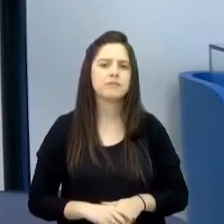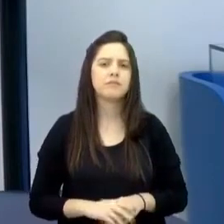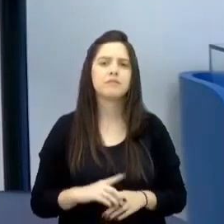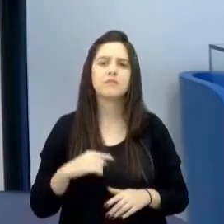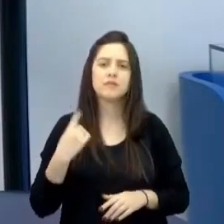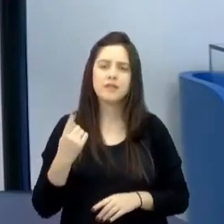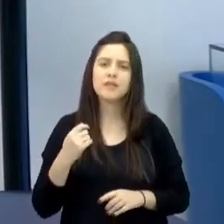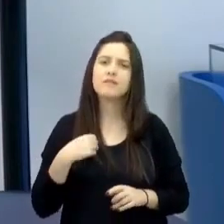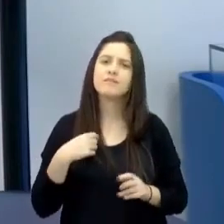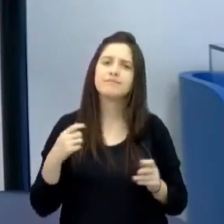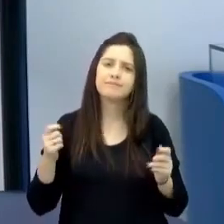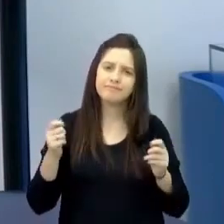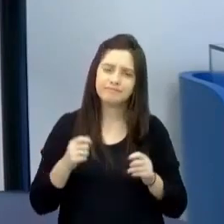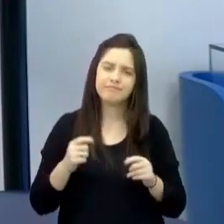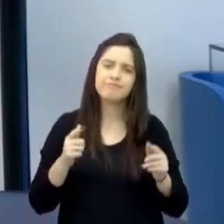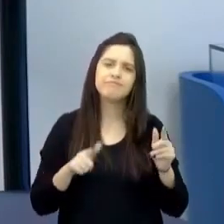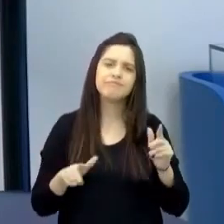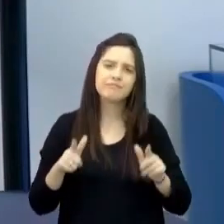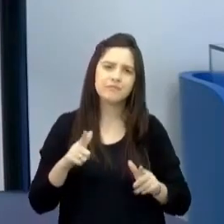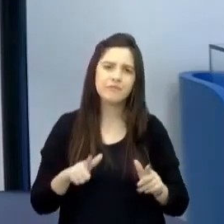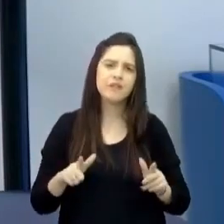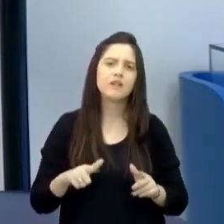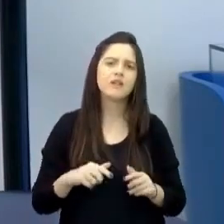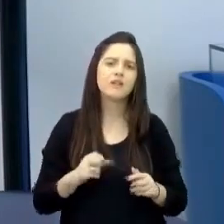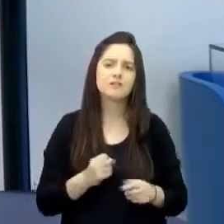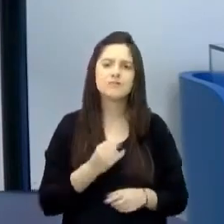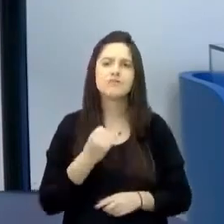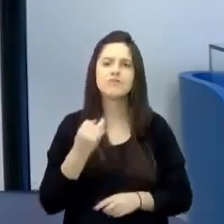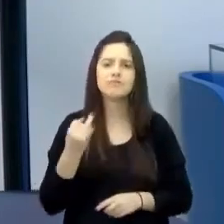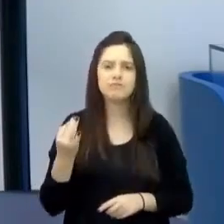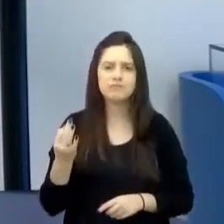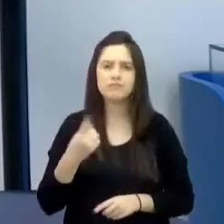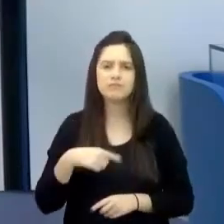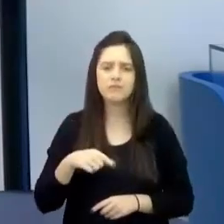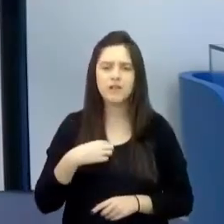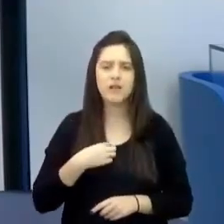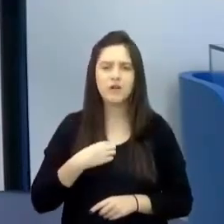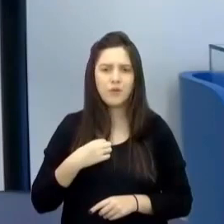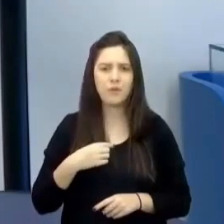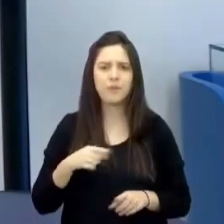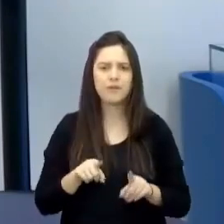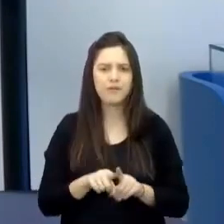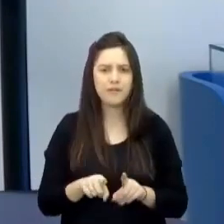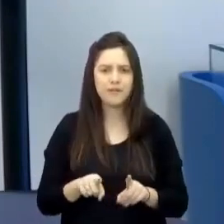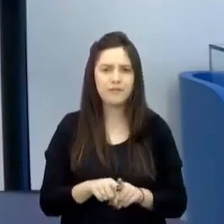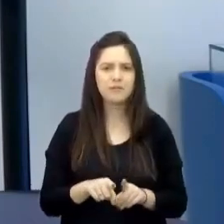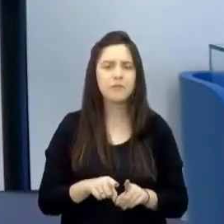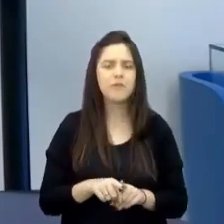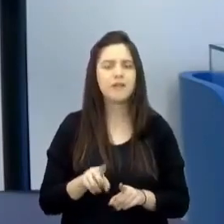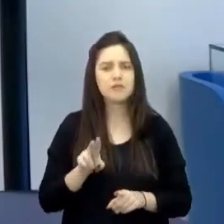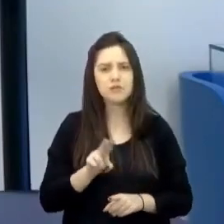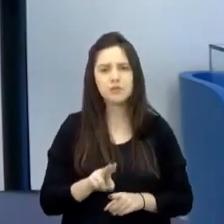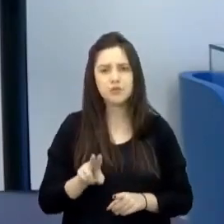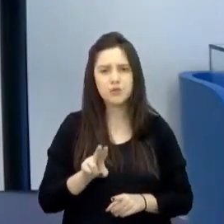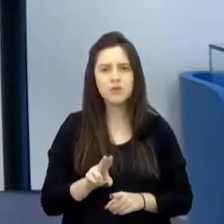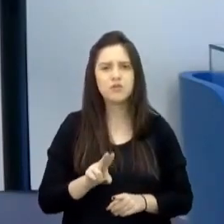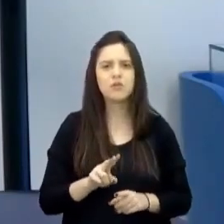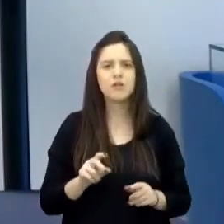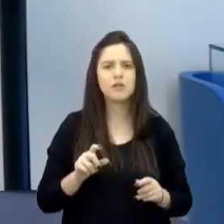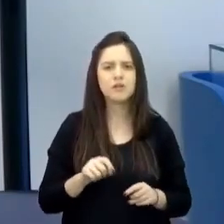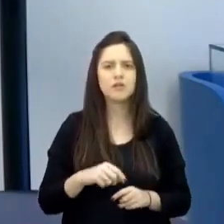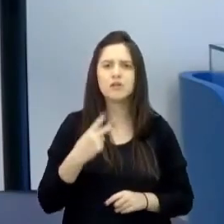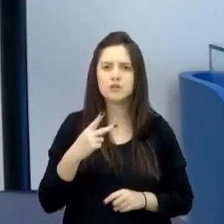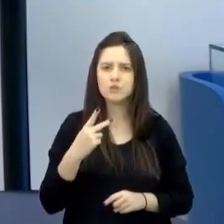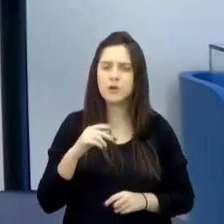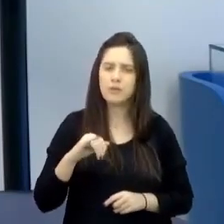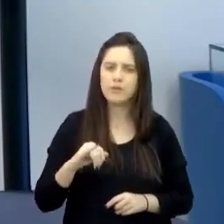nós temos mais um problema de sustentabilidade, em virtude das roupas que nós usamos. Então, mais uma coisa para você ver, né? Tenta reaproveitar as suas